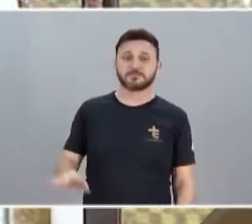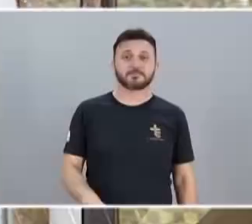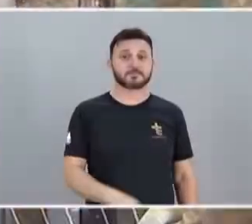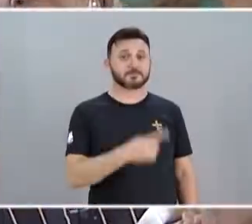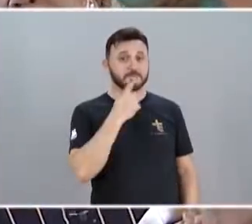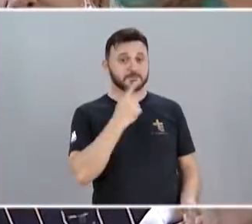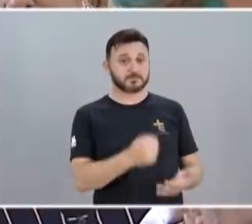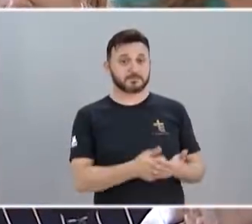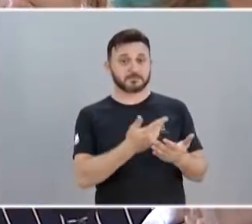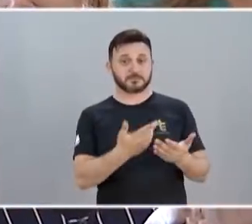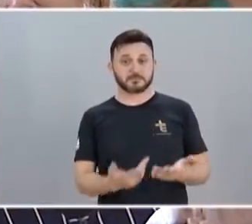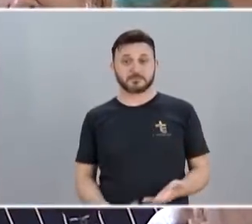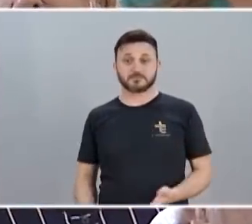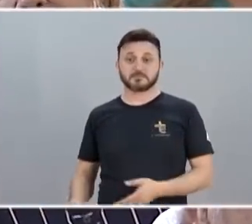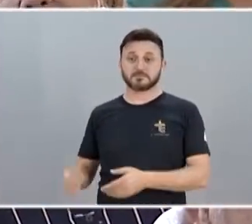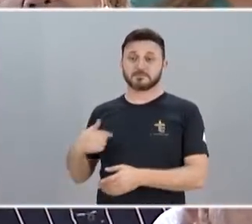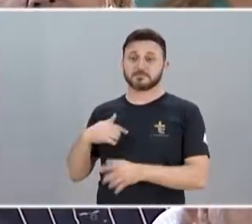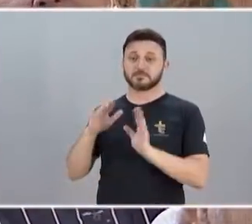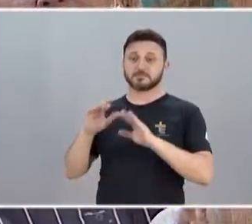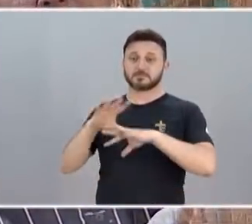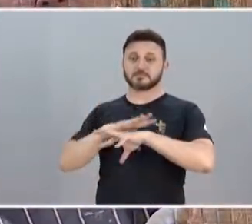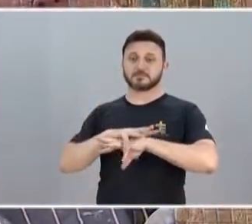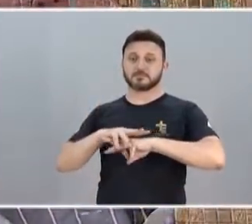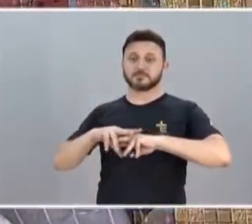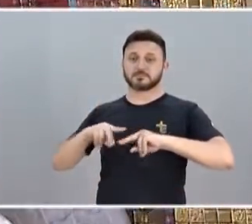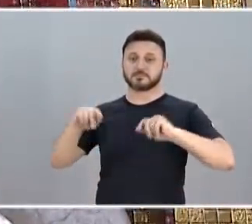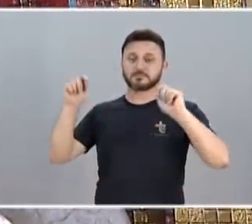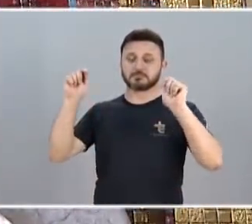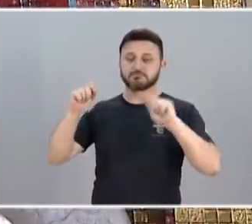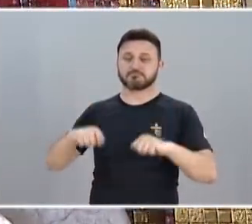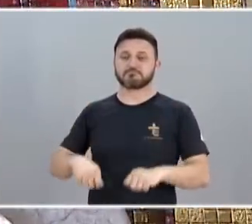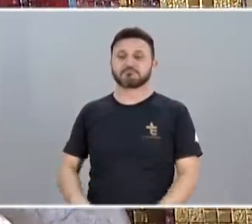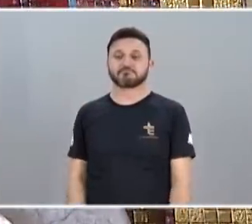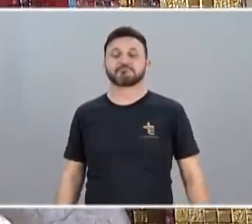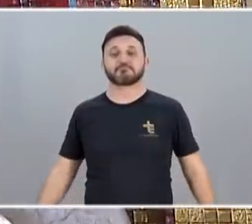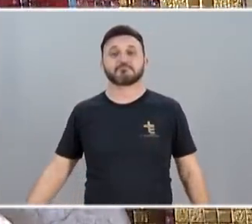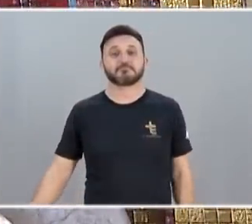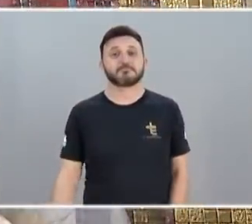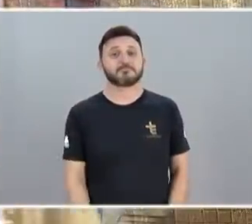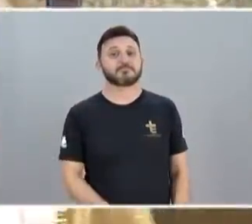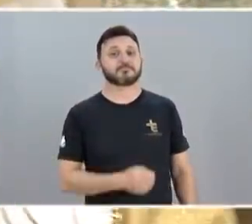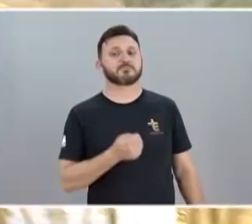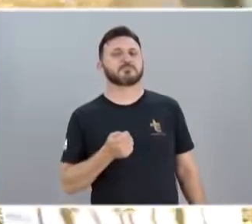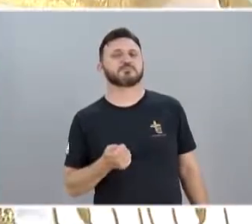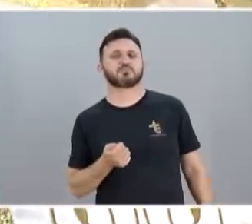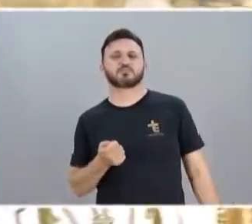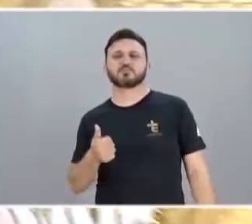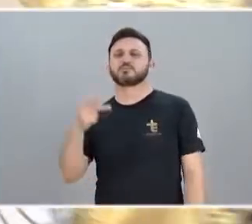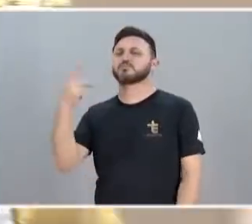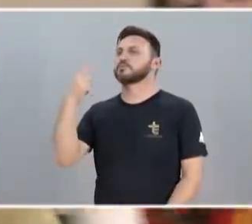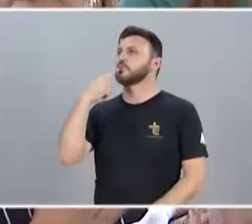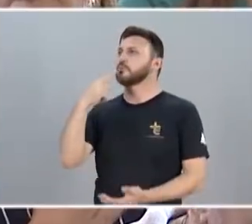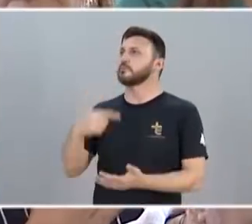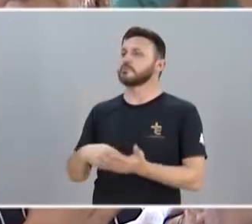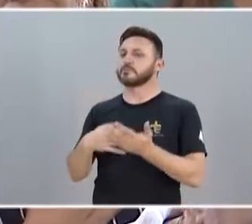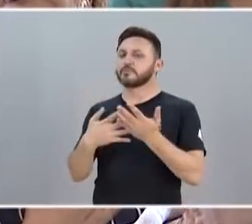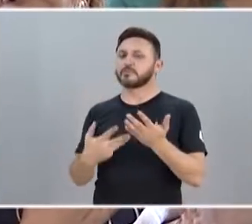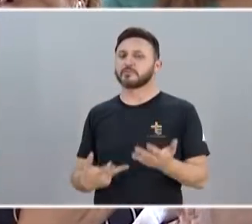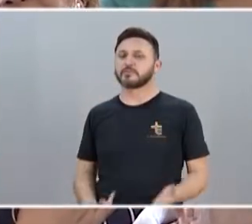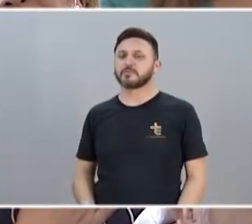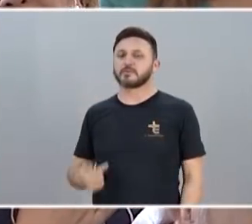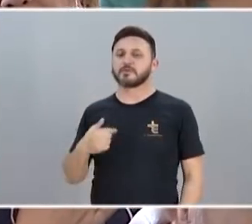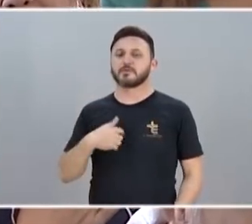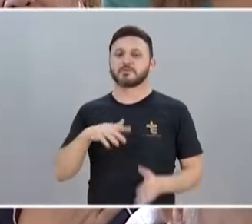sangue e eu serei curado. Basta uma gota do teu